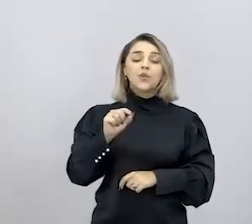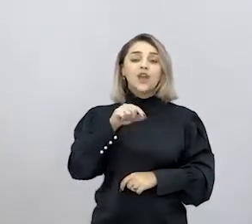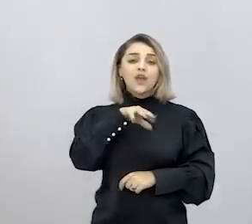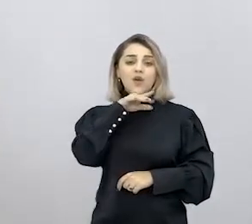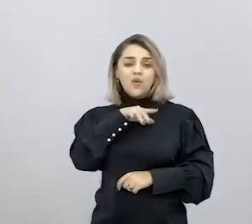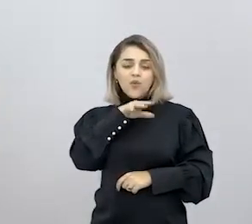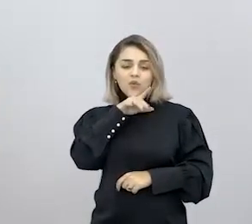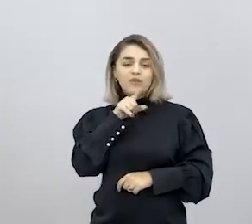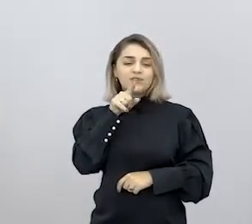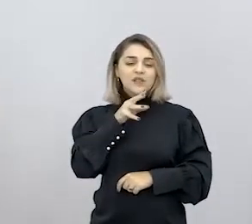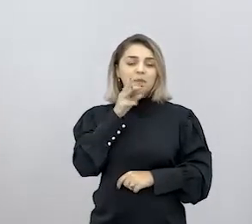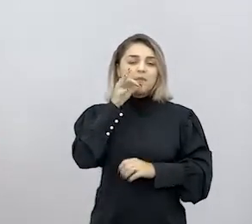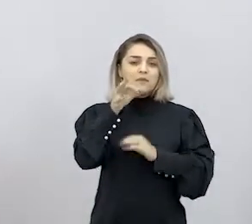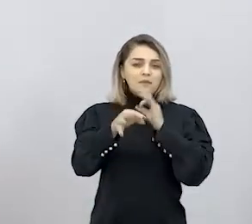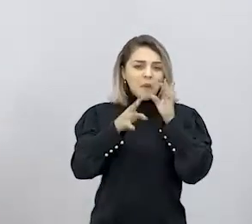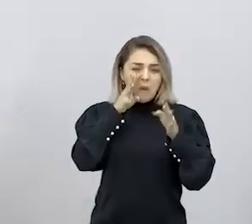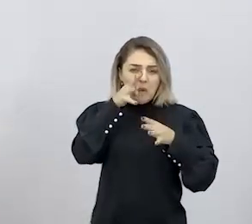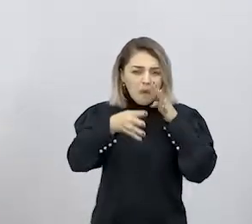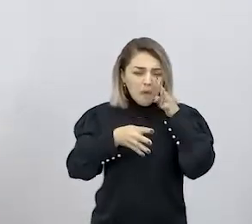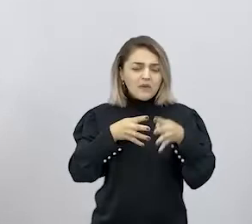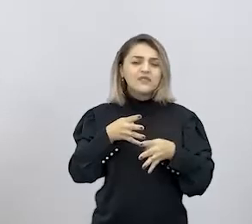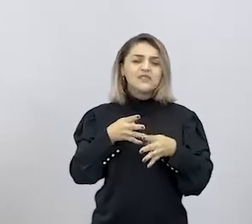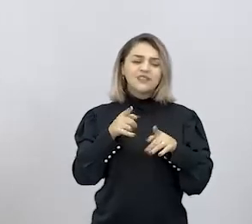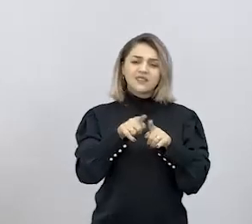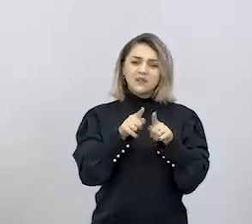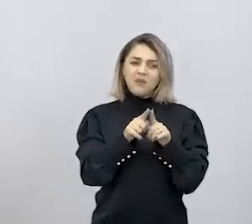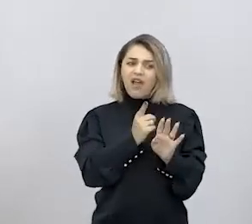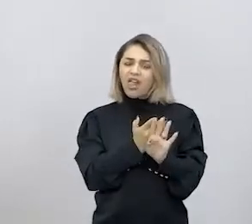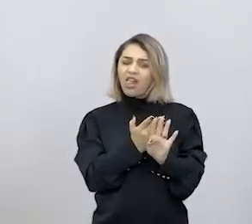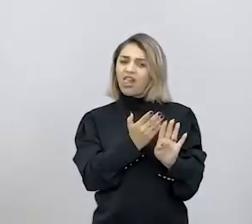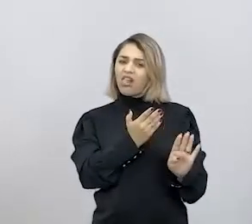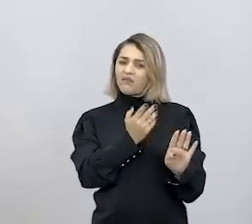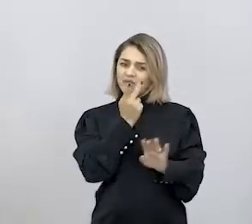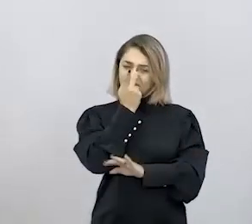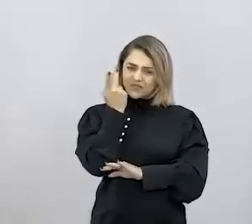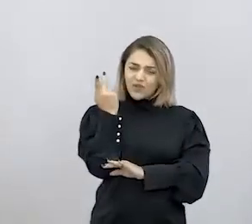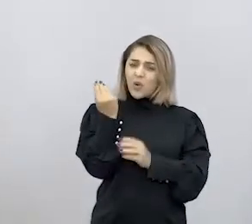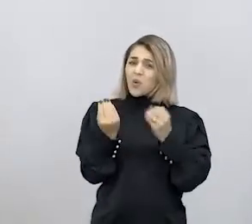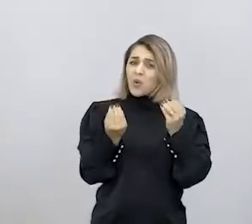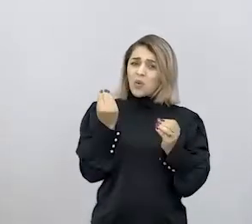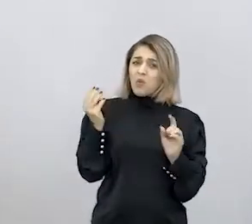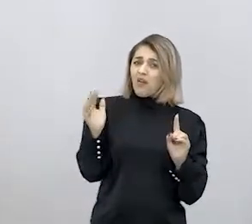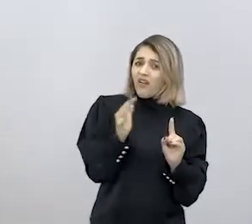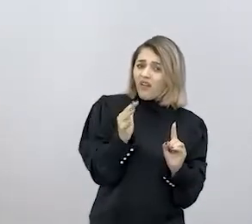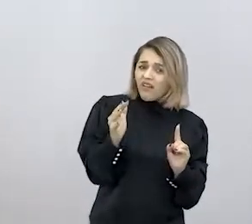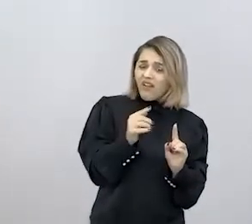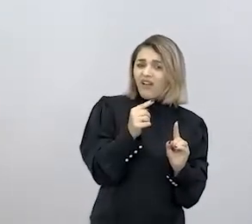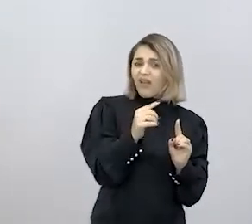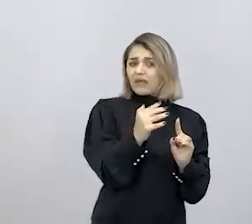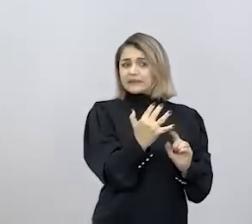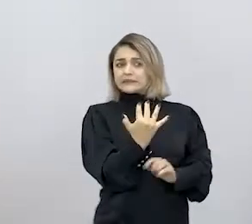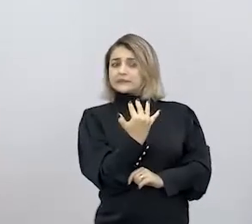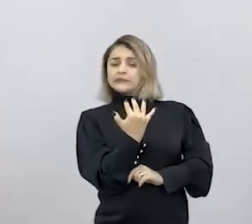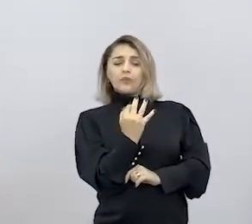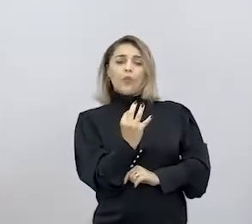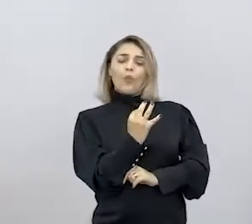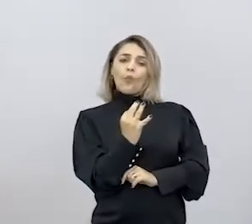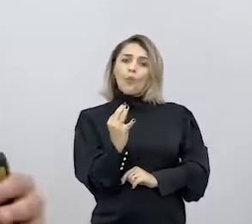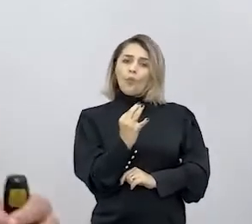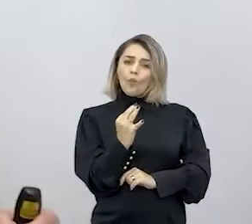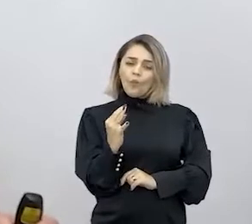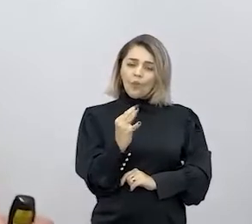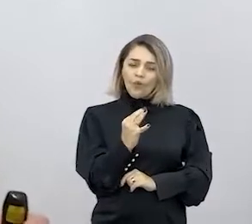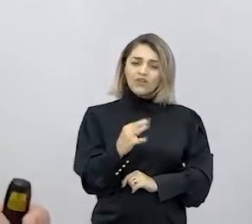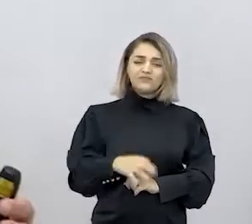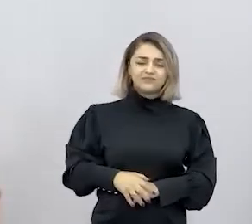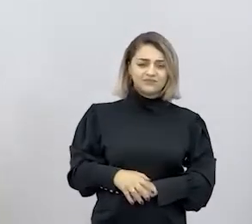e afastar as pessoas, porque como é que eu vou trazer perto de mim, convencer alguém que não me escuta, que eu já expulsei logo